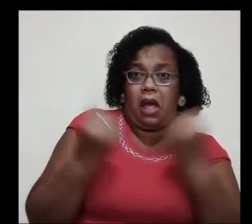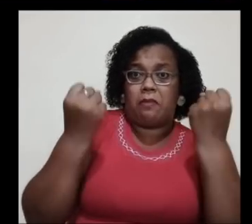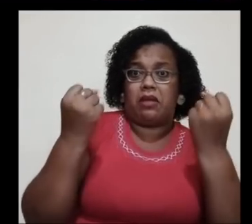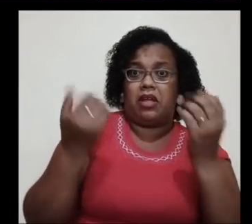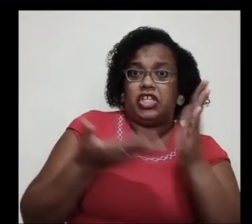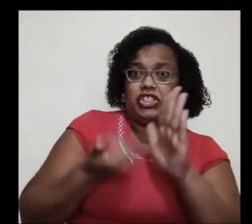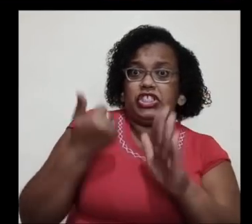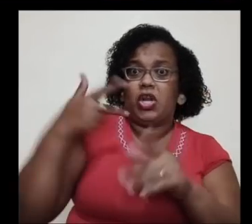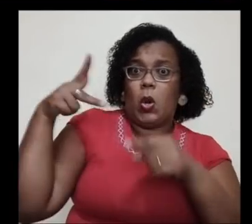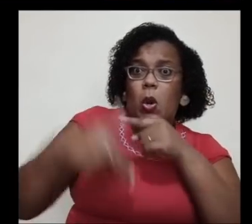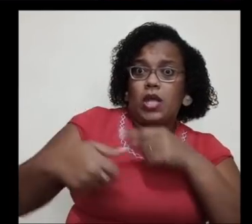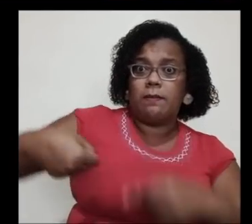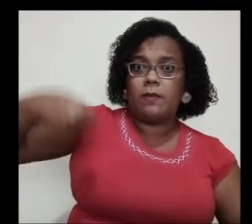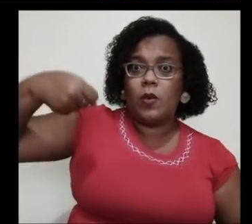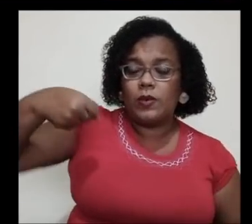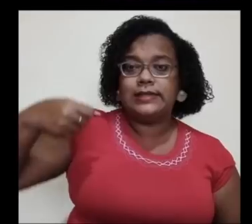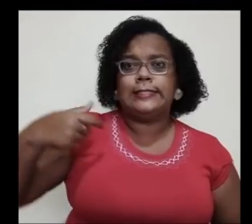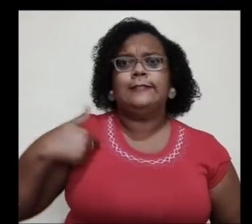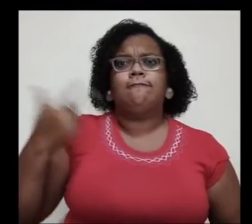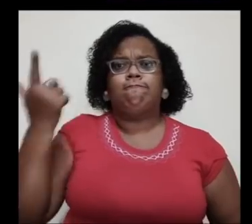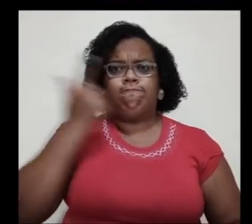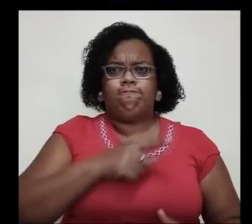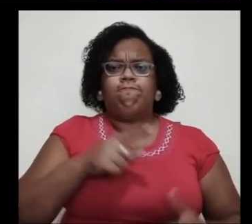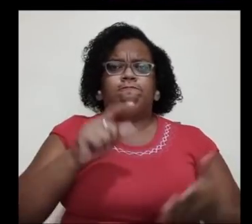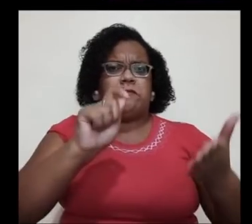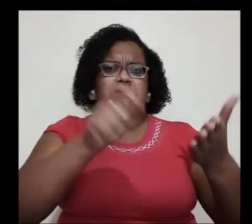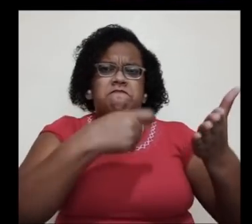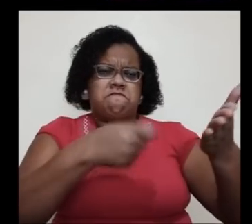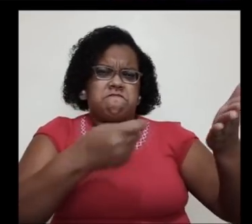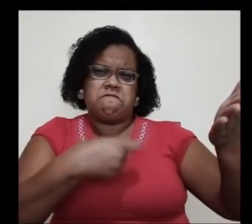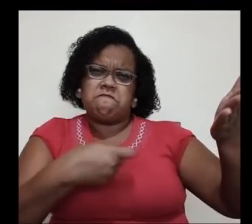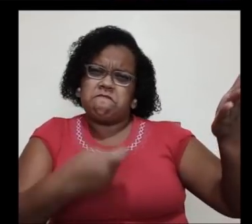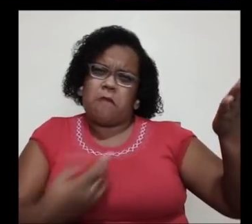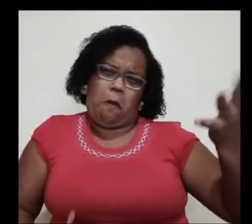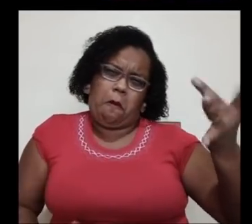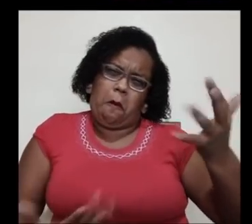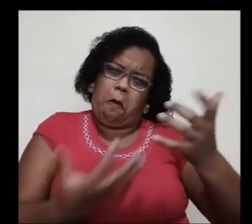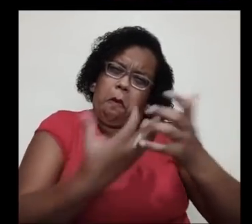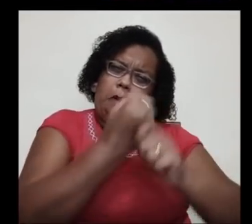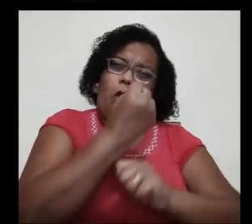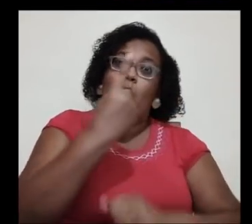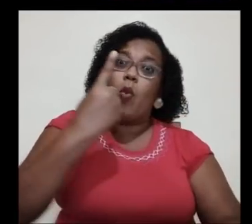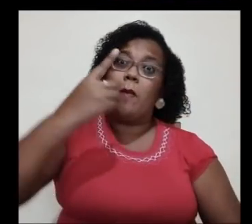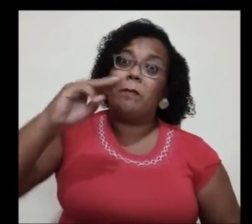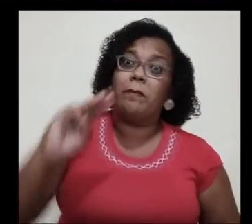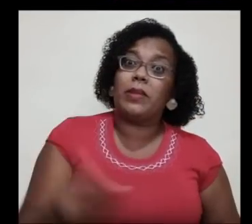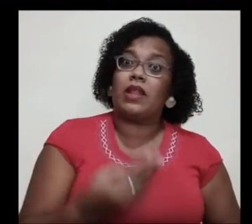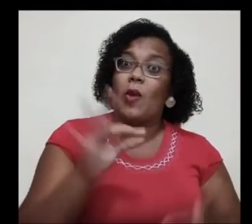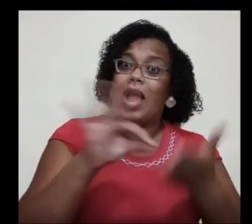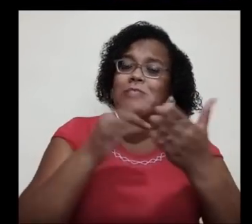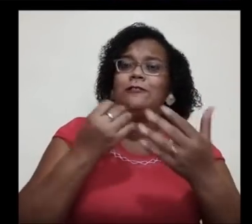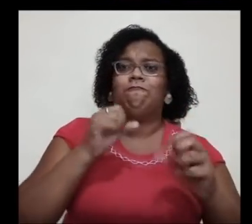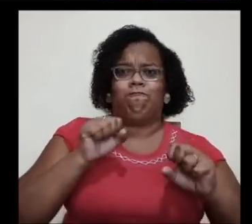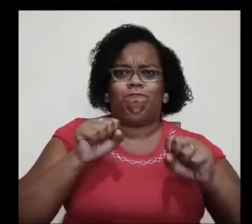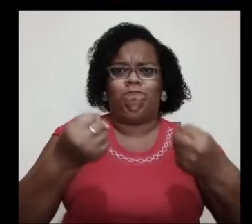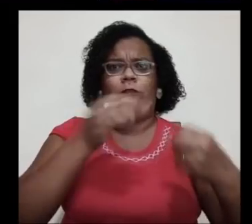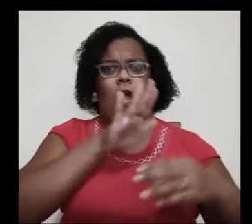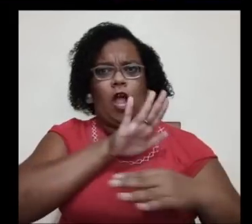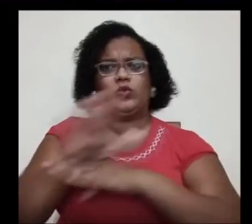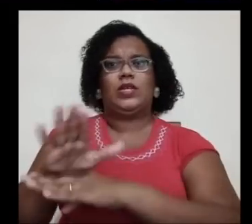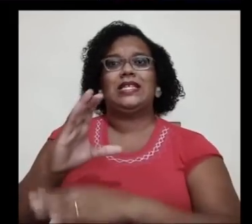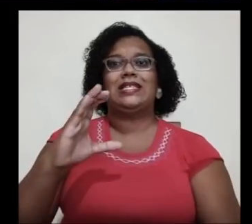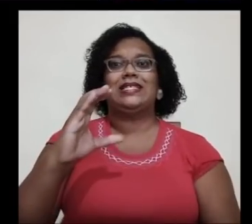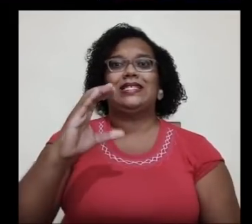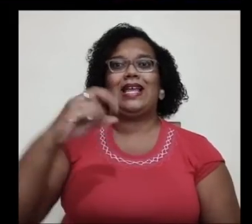bolsas acentuado. Conseguimos fazer um abaixo-assinado de 1 milhão de assinaturas em defesa do CNPq. Esse ano fizemos